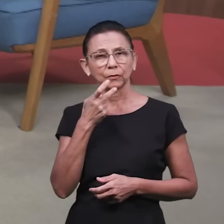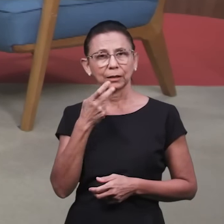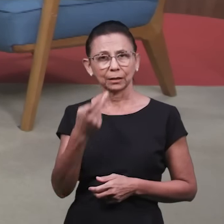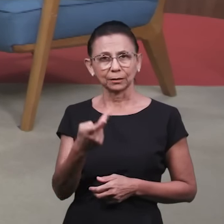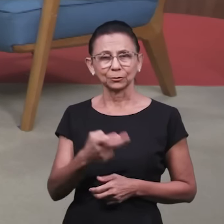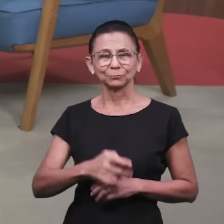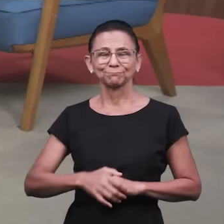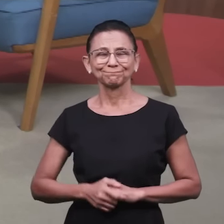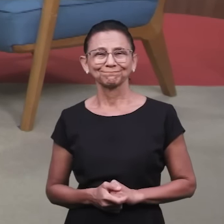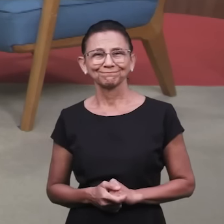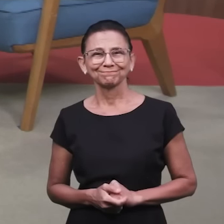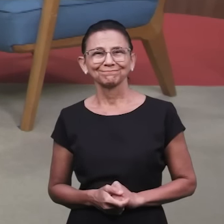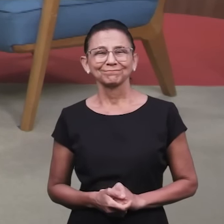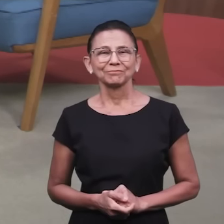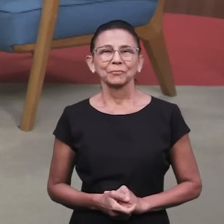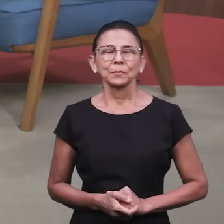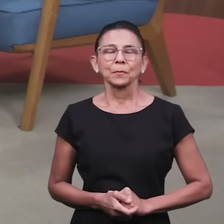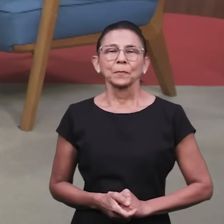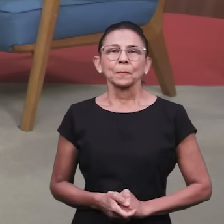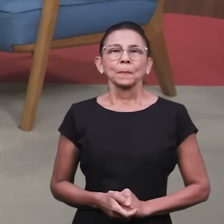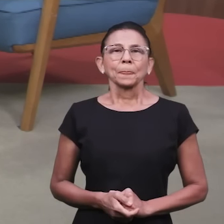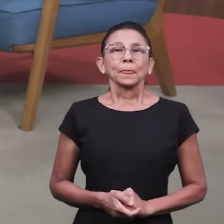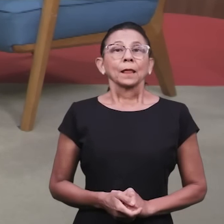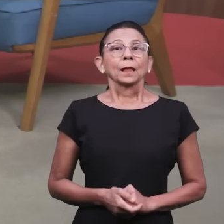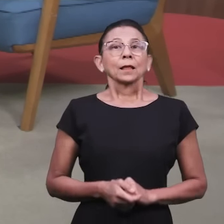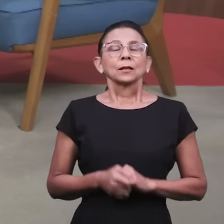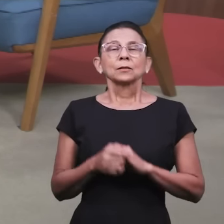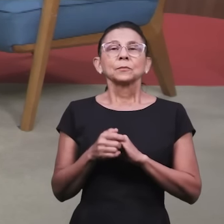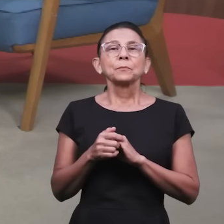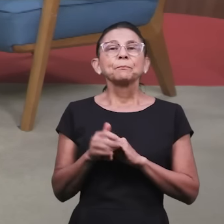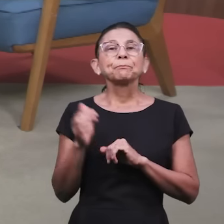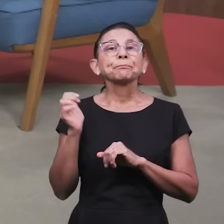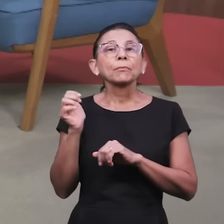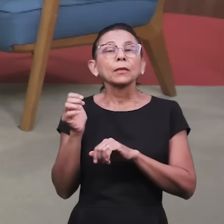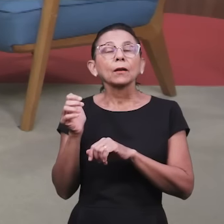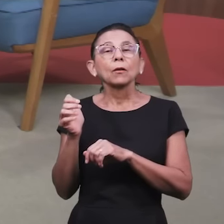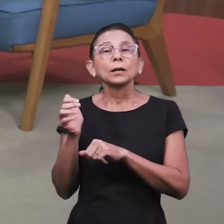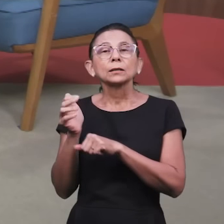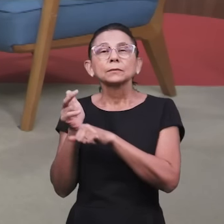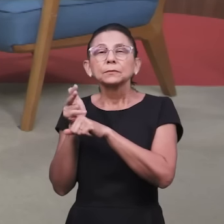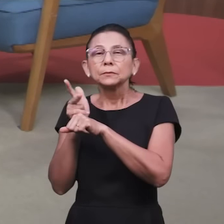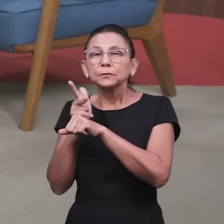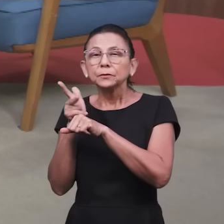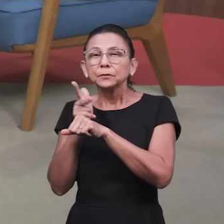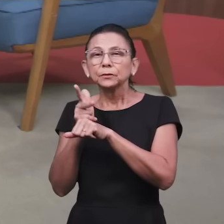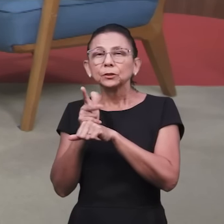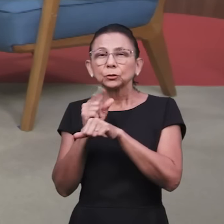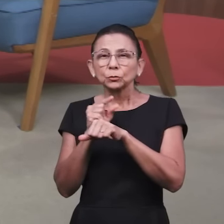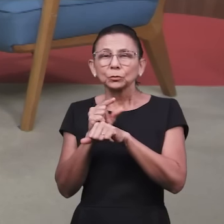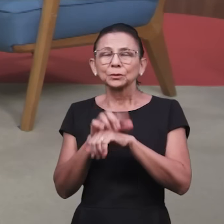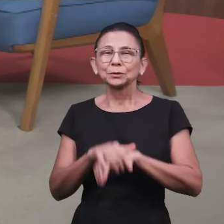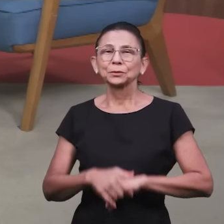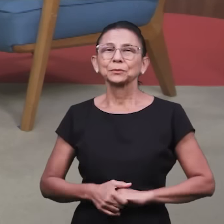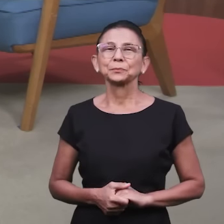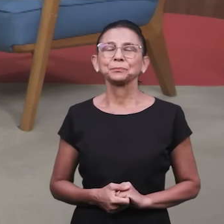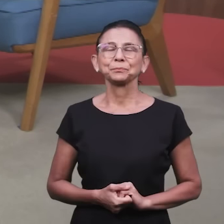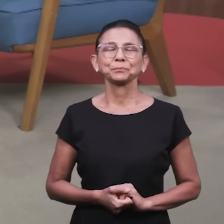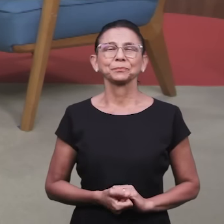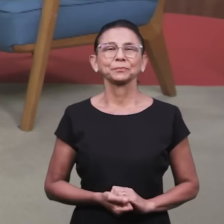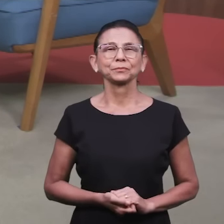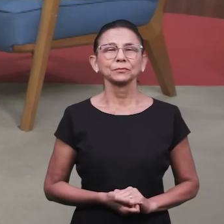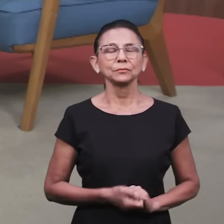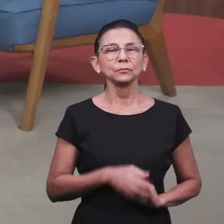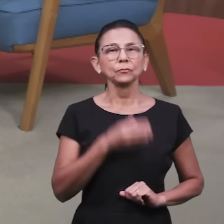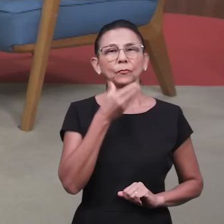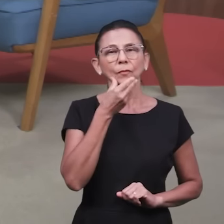Mas agora nós vamos trazer 2 mensagens que foram enviadas na forma de vídeo e você vai ver aqui agora, vai assistir conosco. Uma delas é do